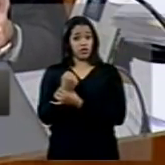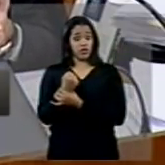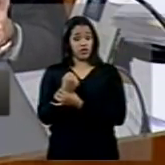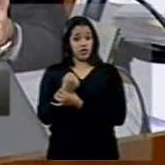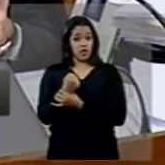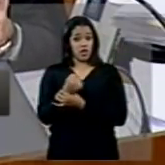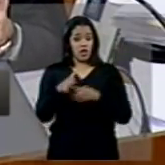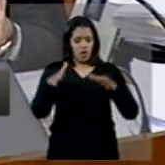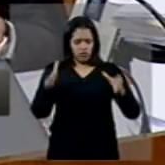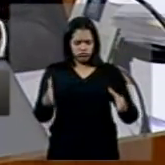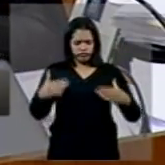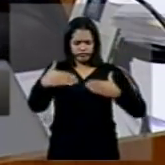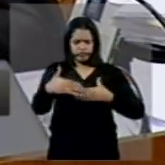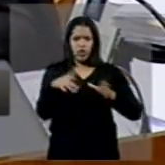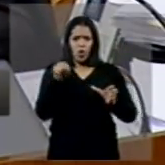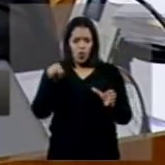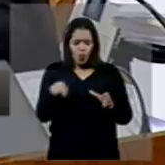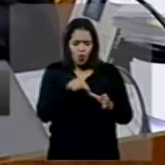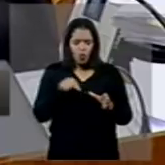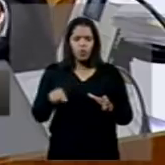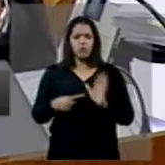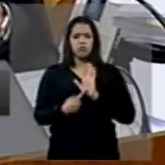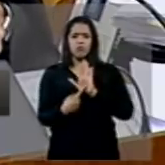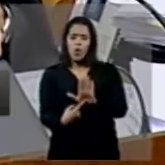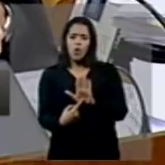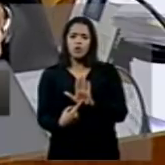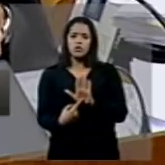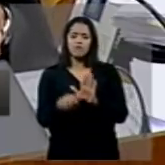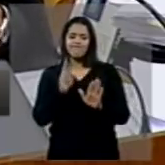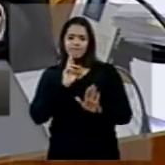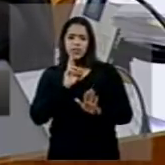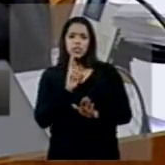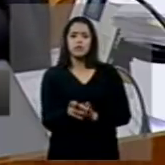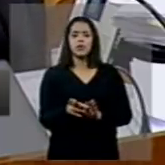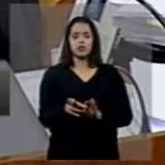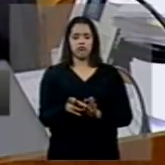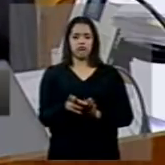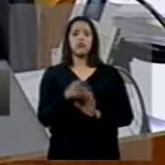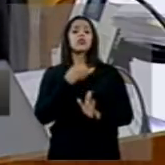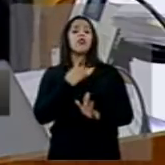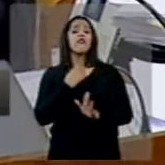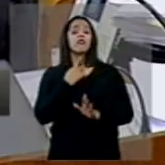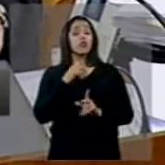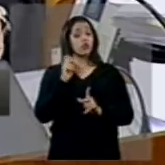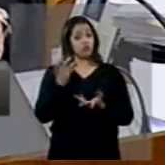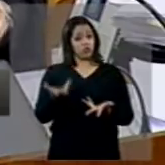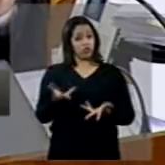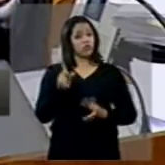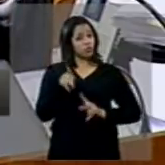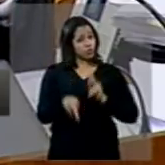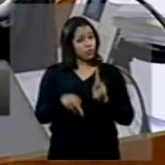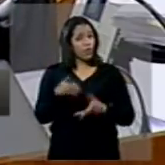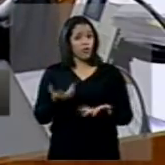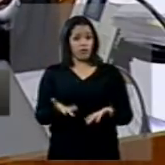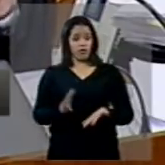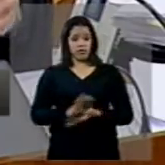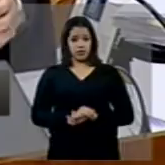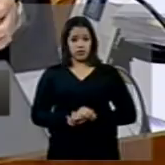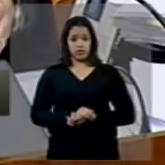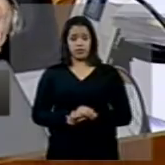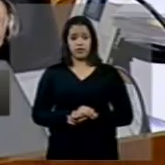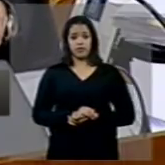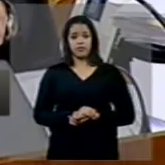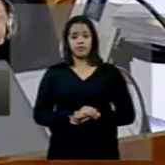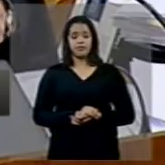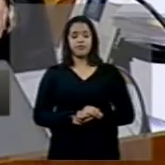as urnas realmente reflitam, o resultado das urnas realmente reflita a vontade eleitoral.